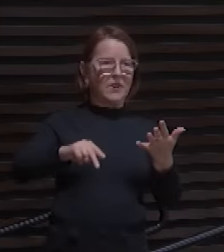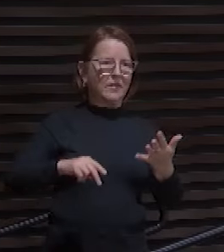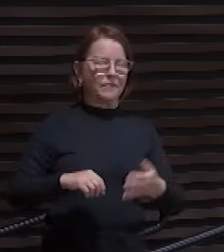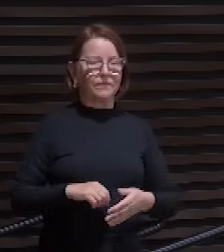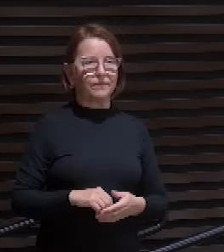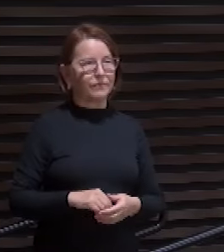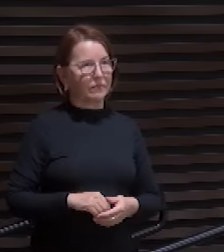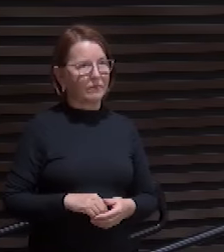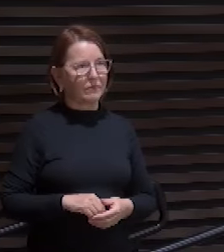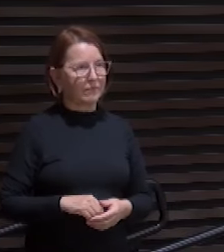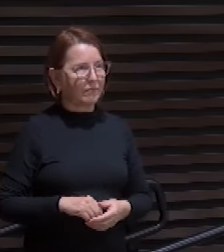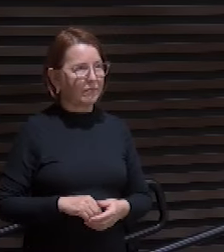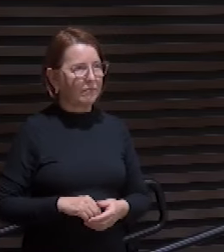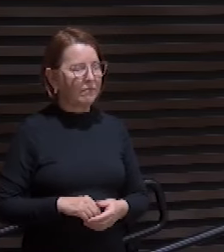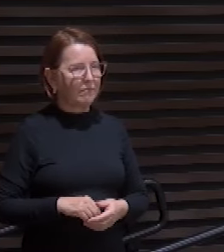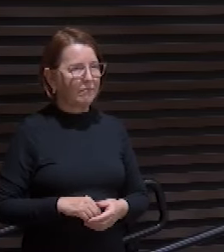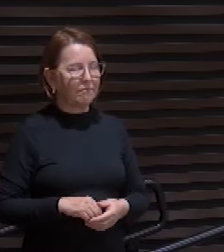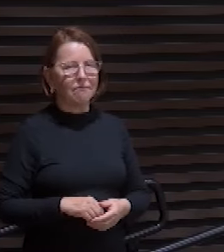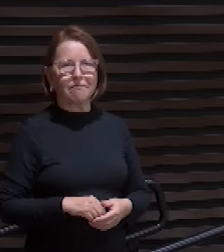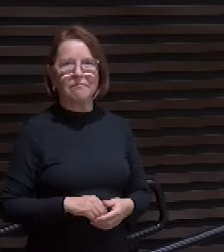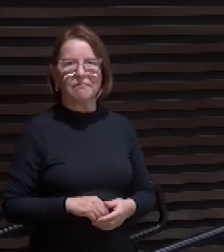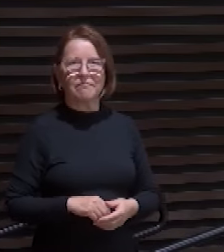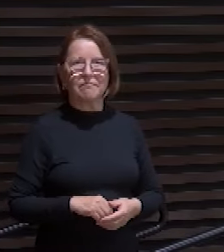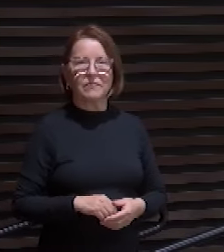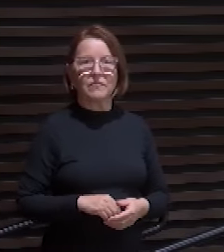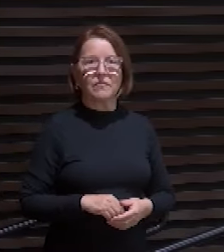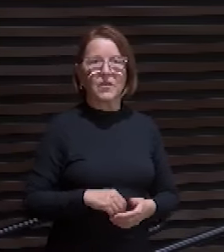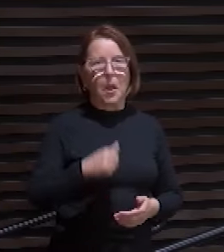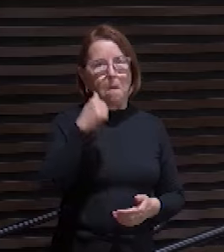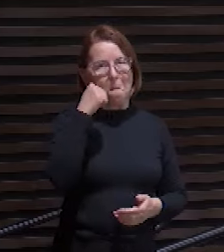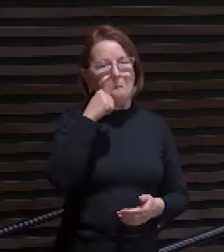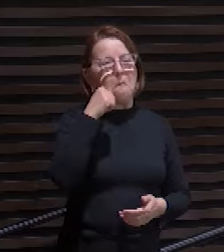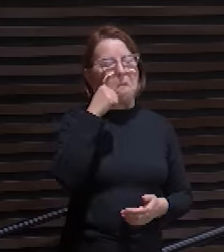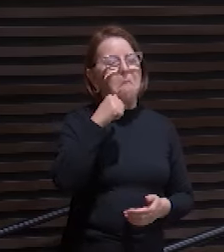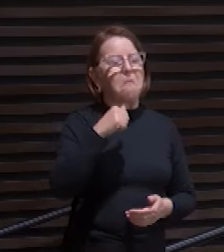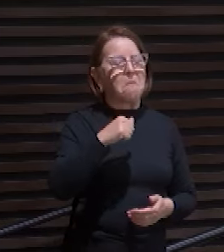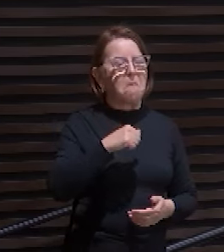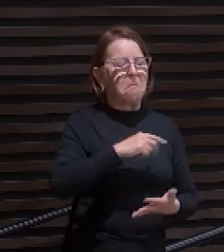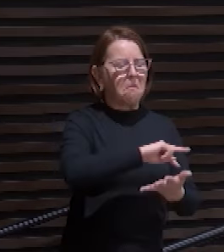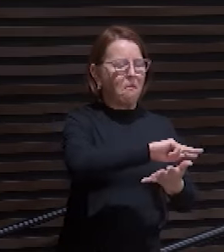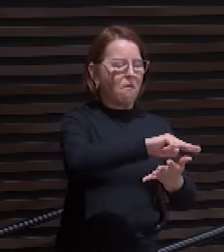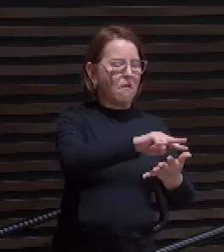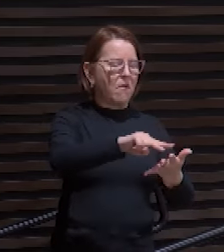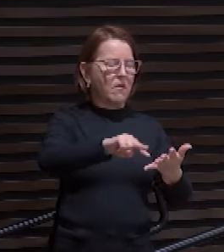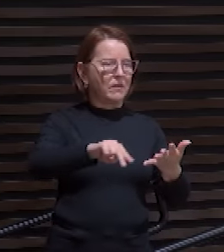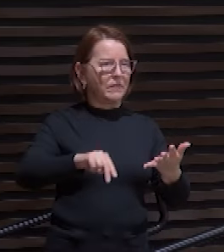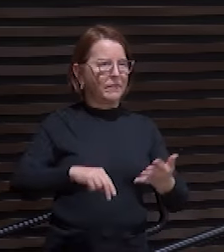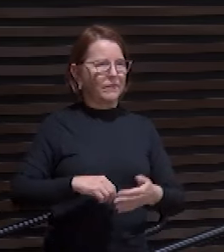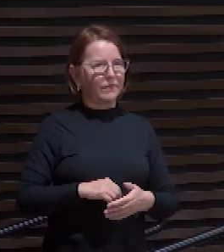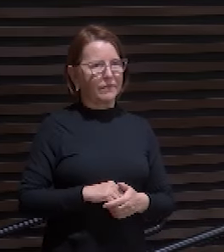Aí ele entra aqui nas delícias dos homens, mulheres e mulheres.